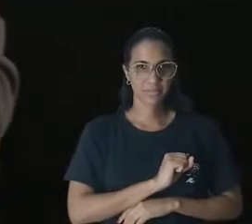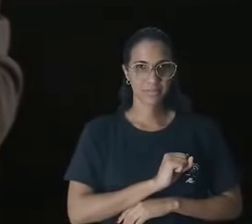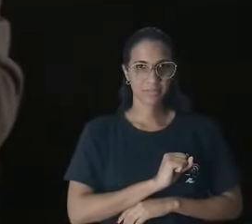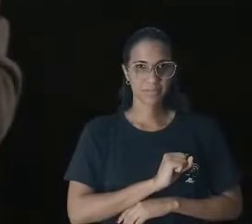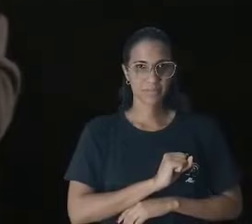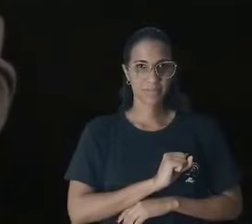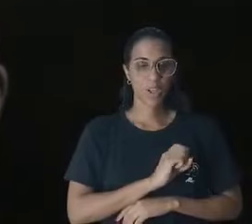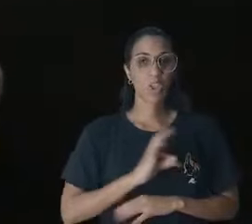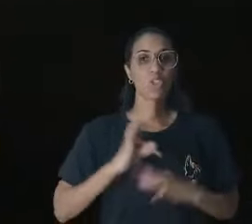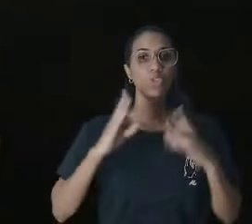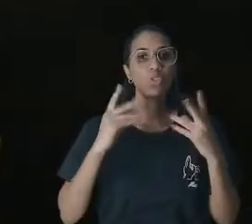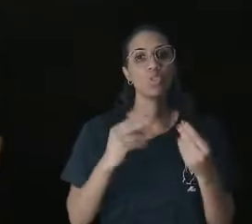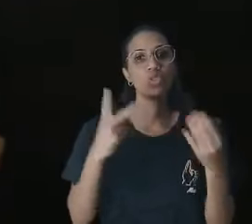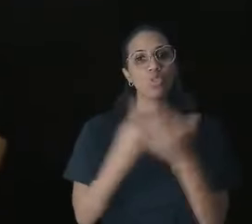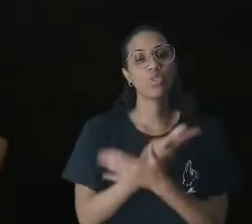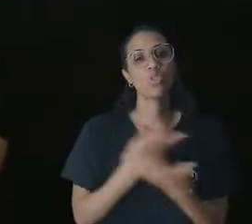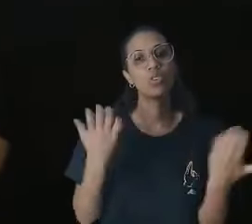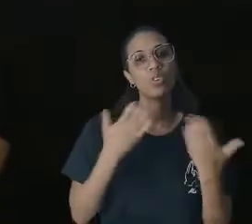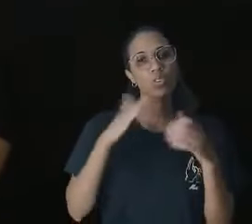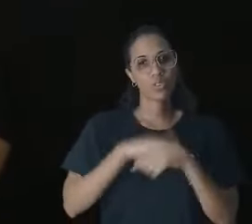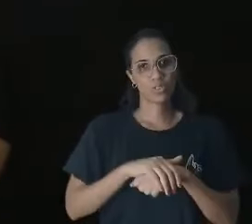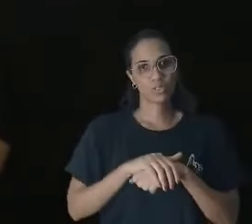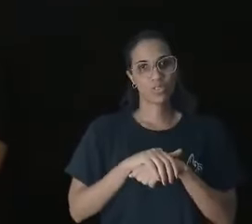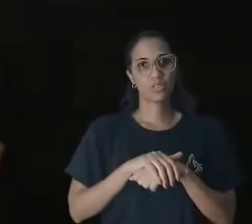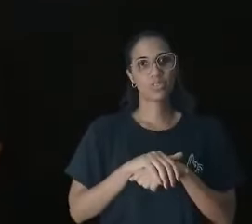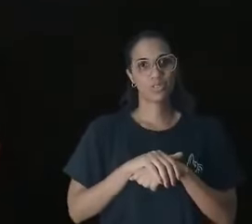tudo o que aconteceu aqui nessa noite